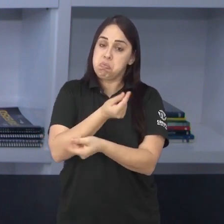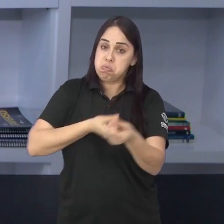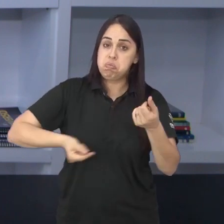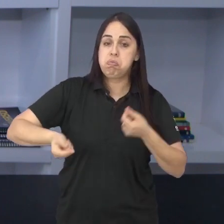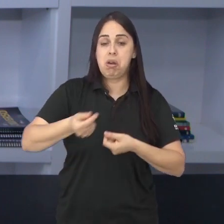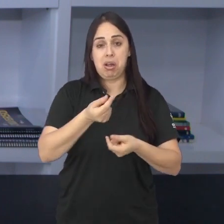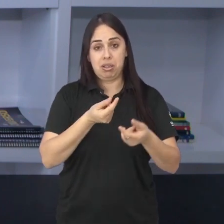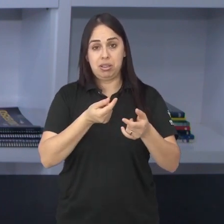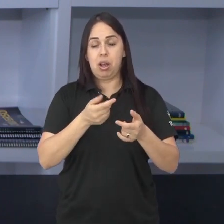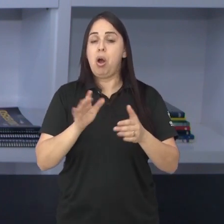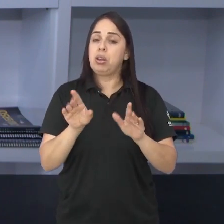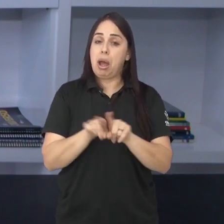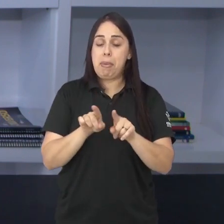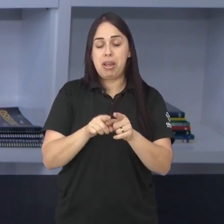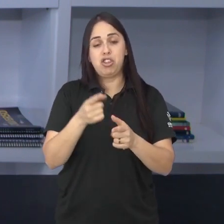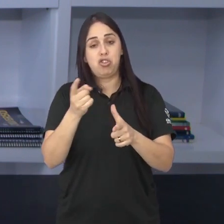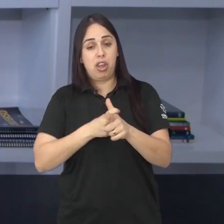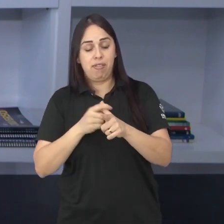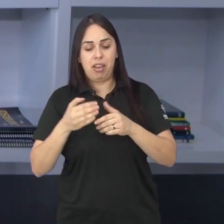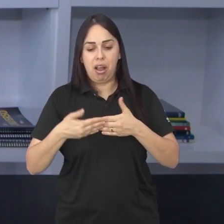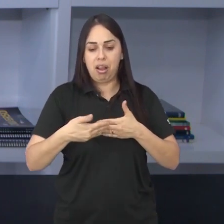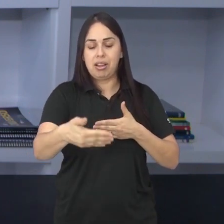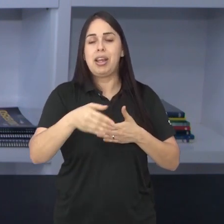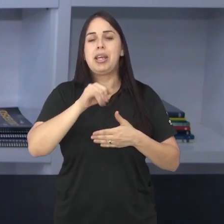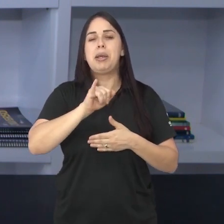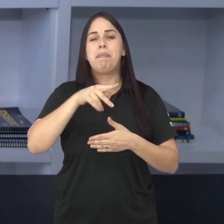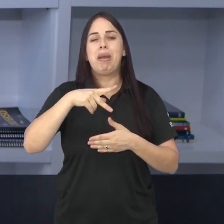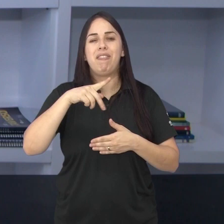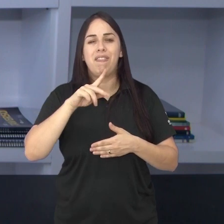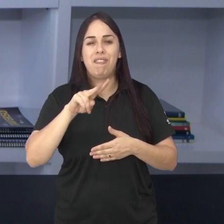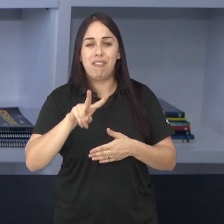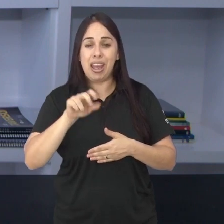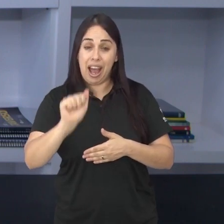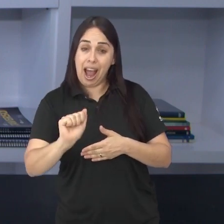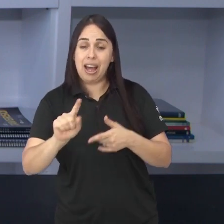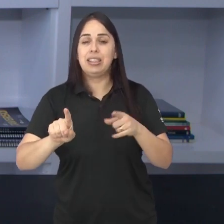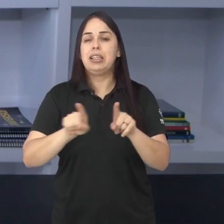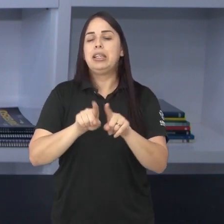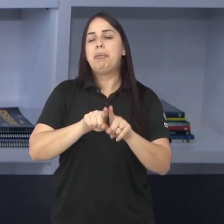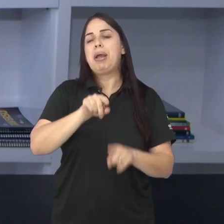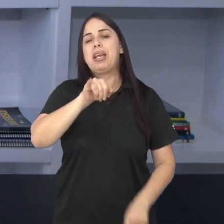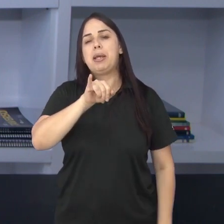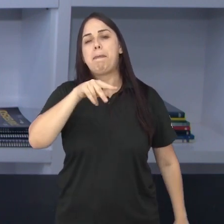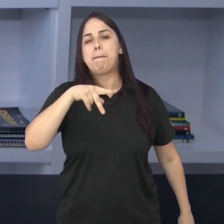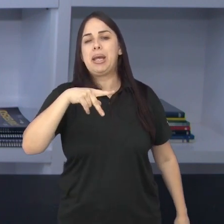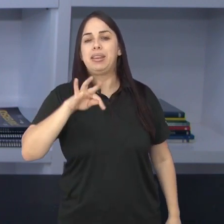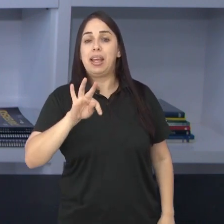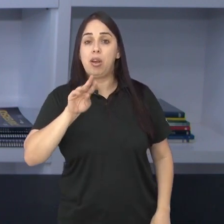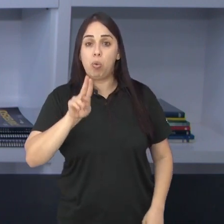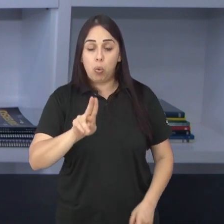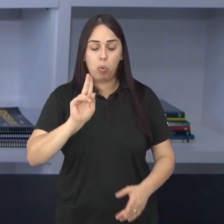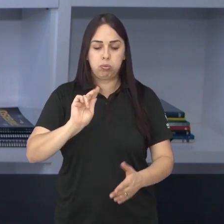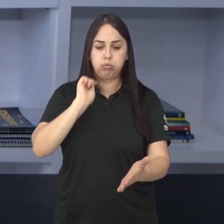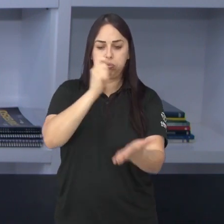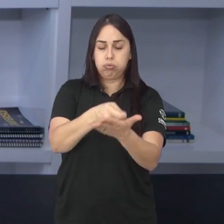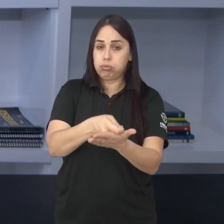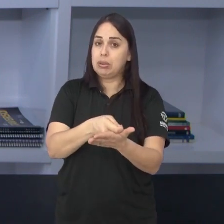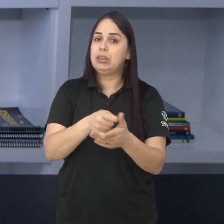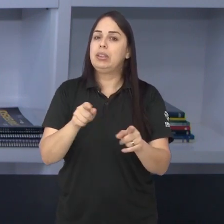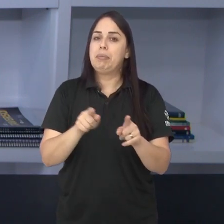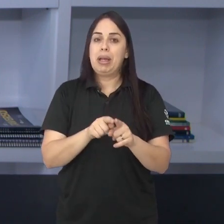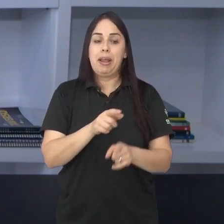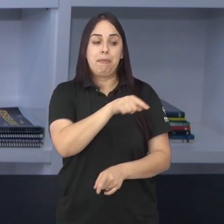ter durante o ano, onde surge o IPVA, o IPTU e tudo mais. Então, esse recurso ele é alocado, que era um dinheiro que